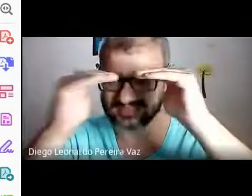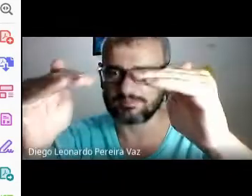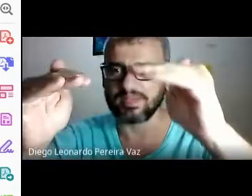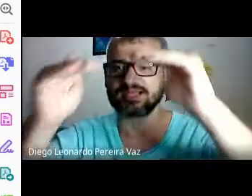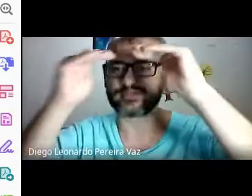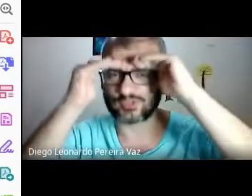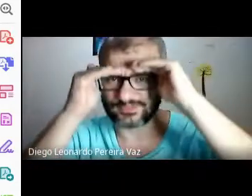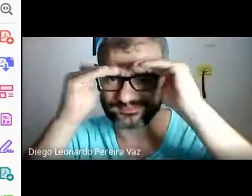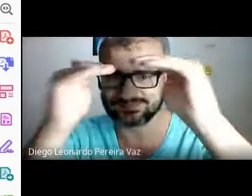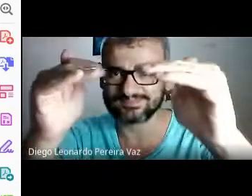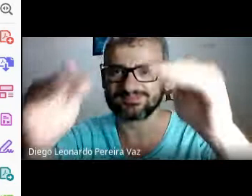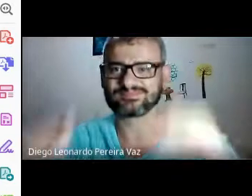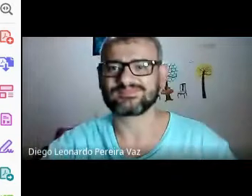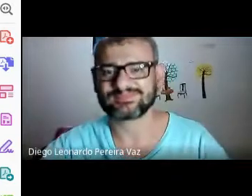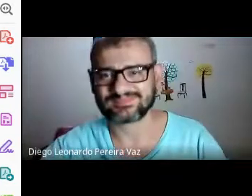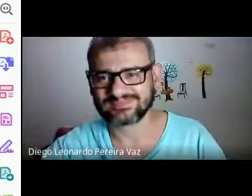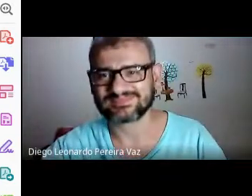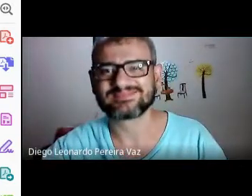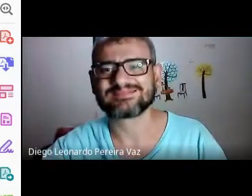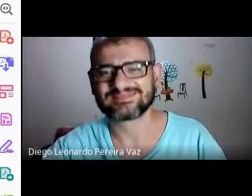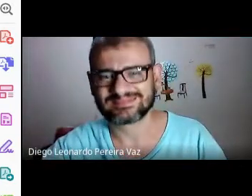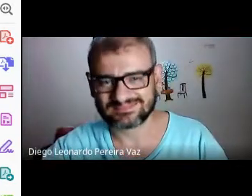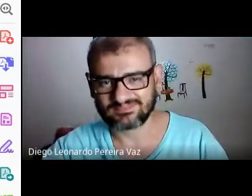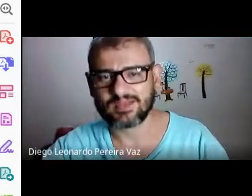acertou. Respeito.